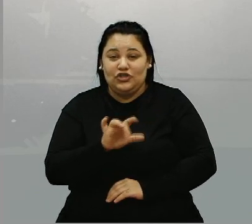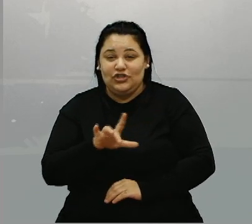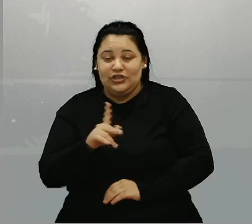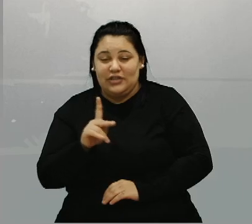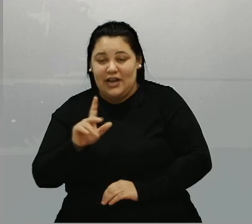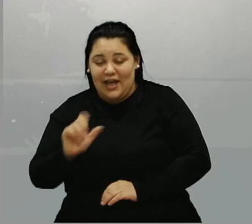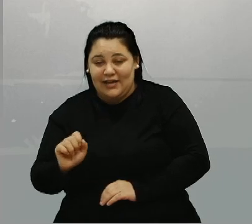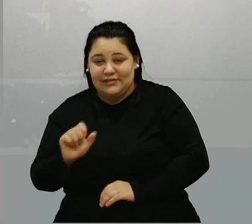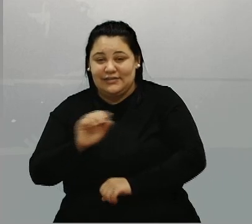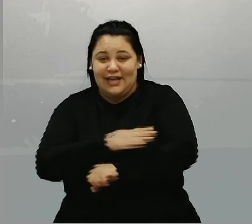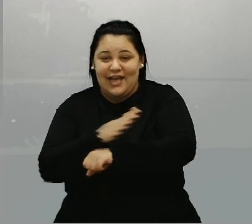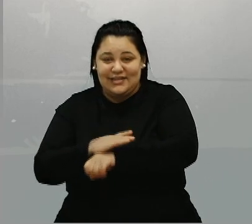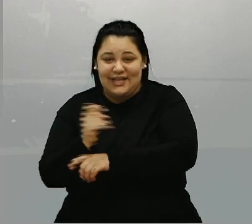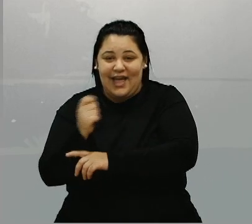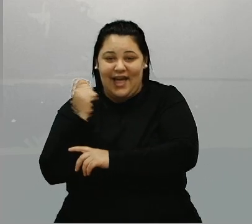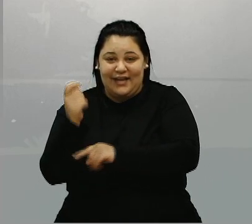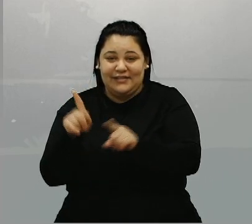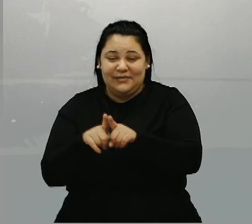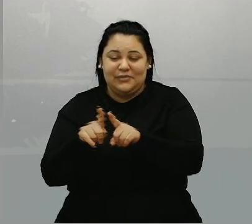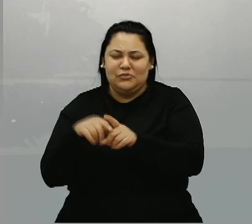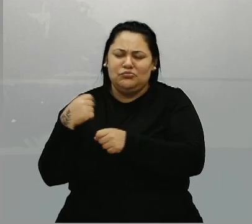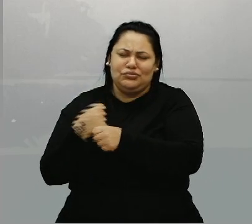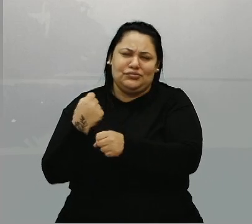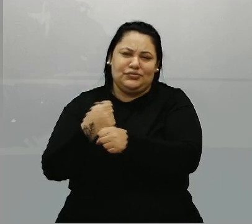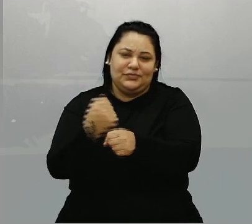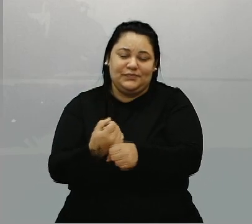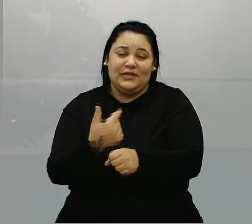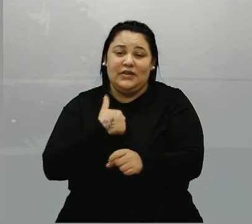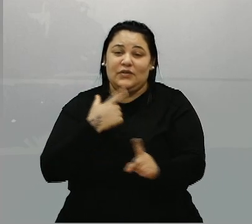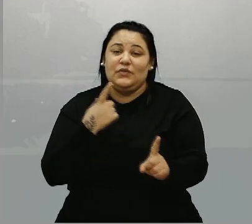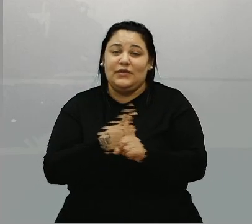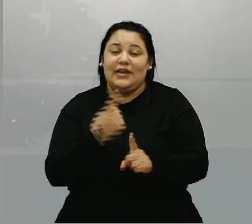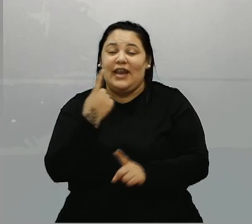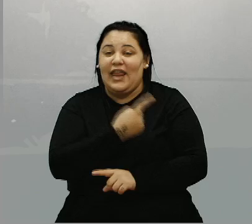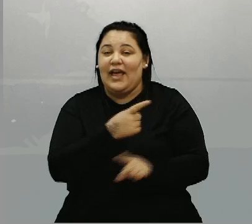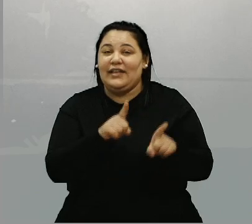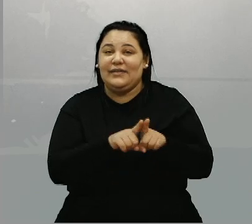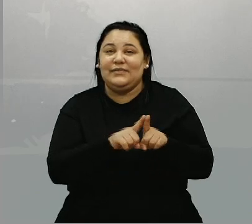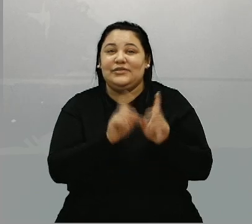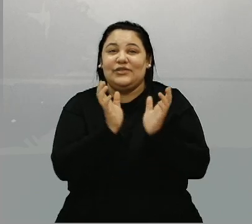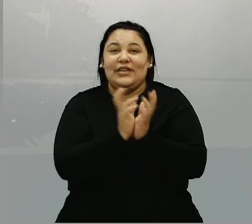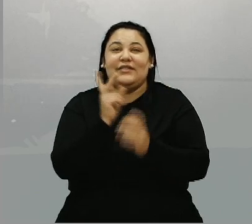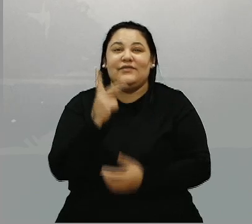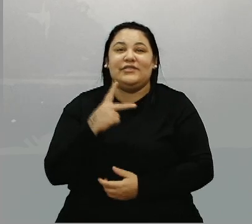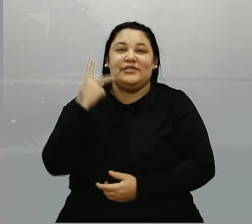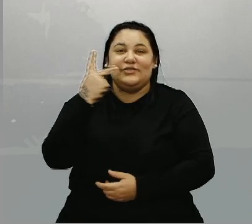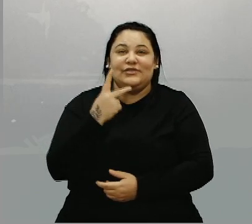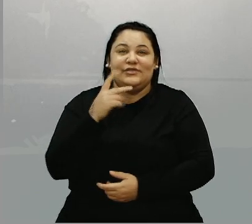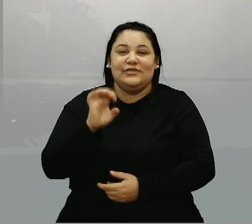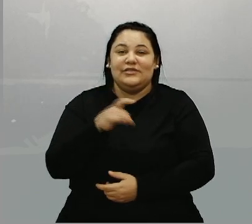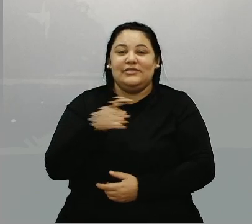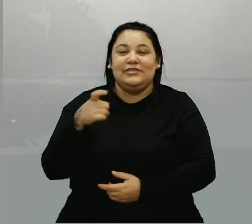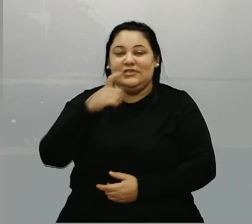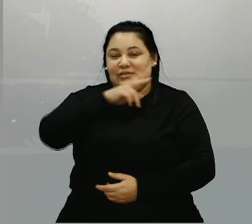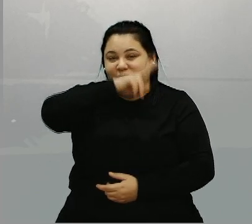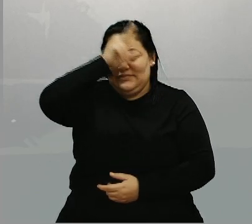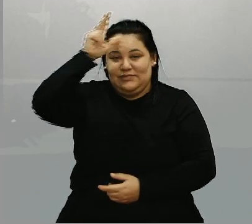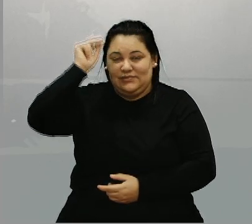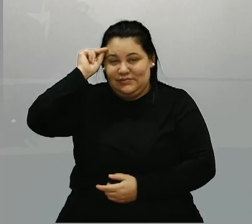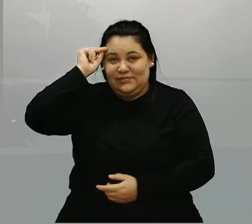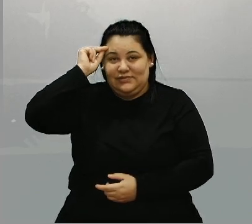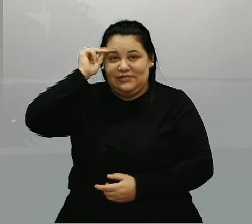por muitos anos. Encontrei lá, colegas vereadores, o ex-prefeito de